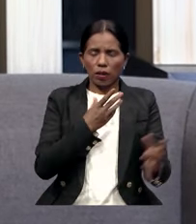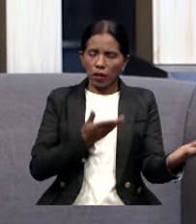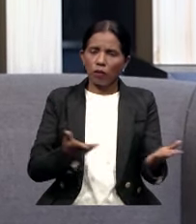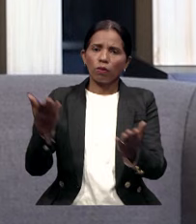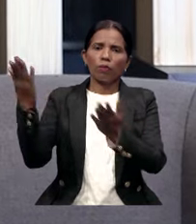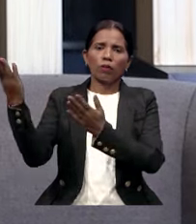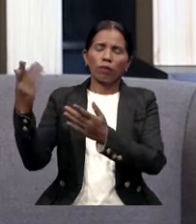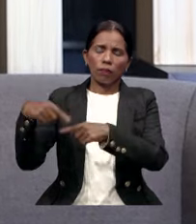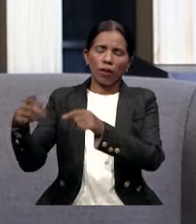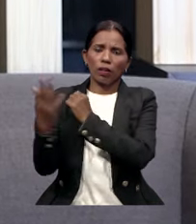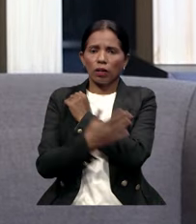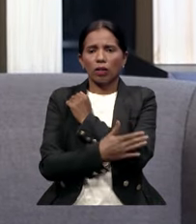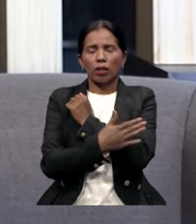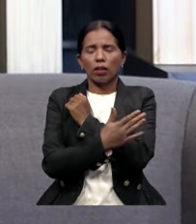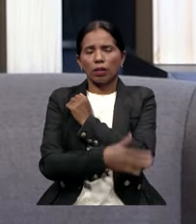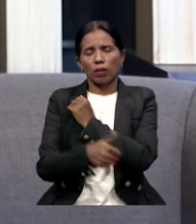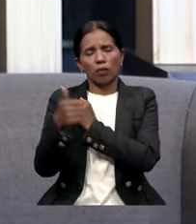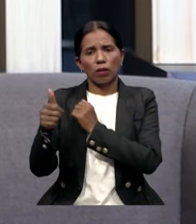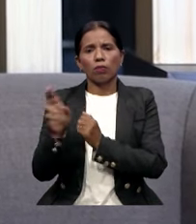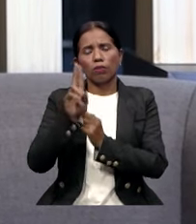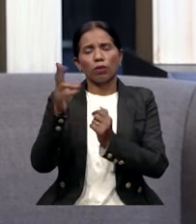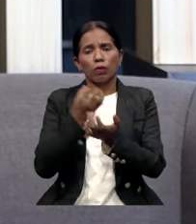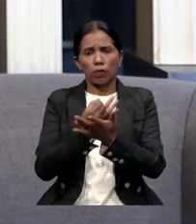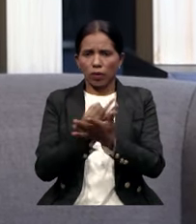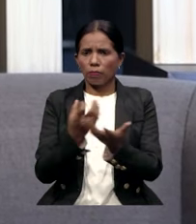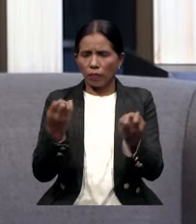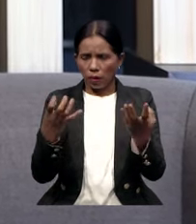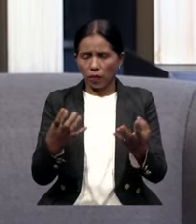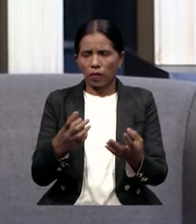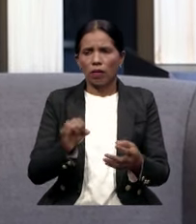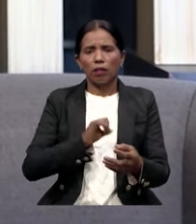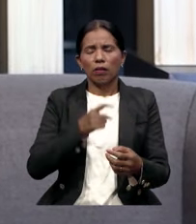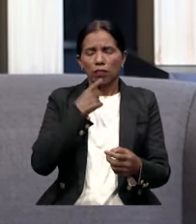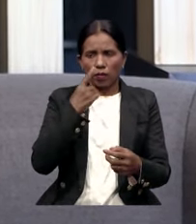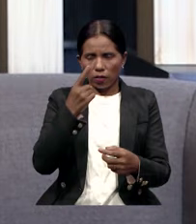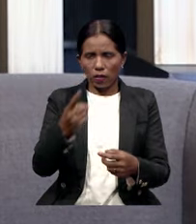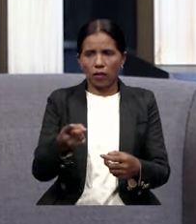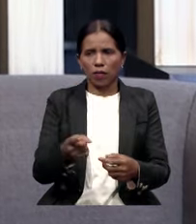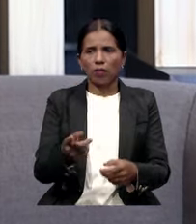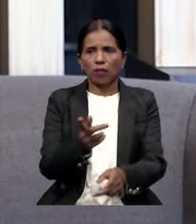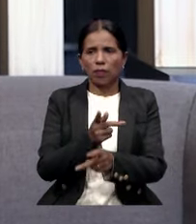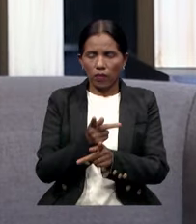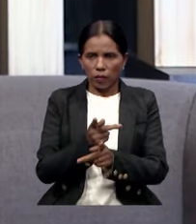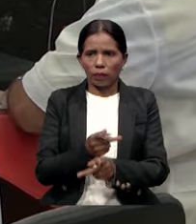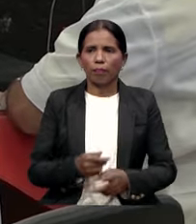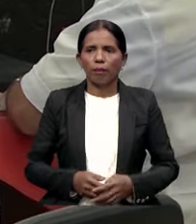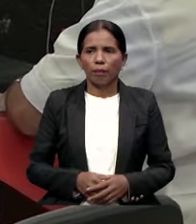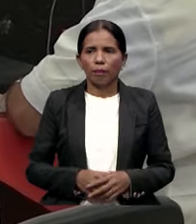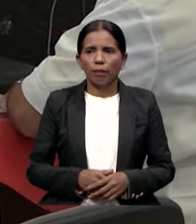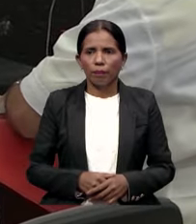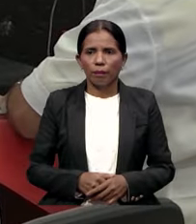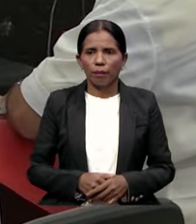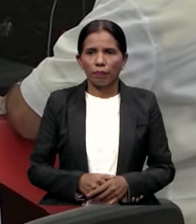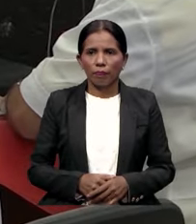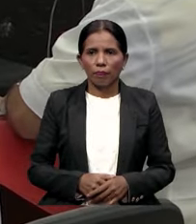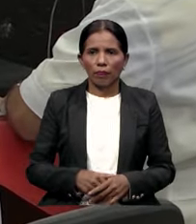osan barak te tebes ne but ser hal temine ne hola parte bai here ita den cuidados terciários.